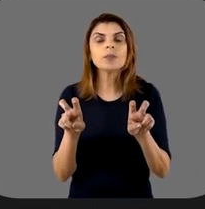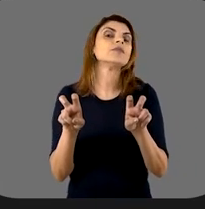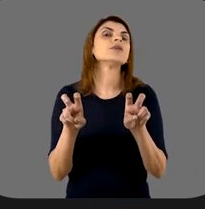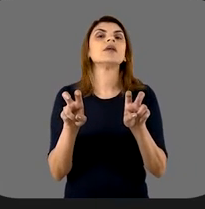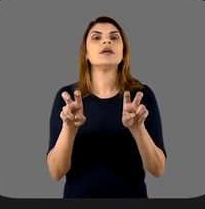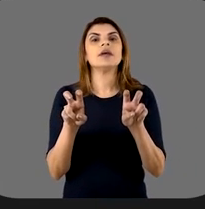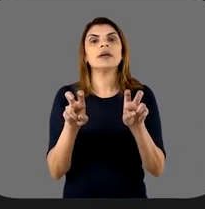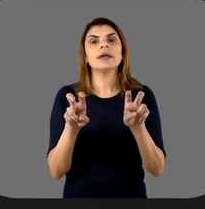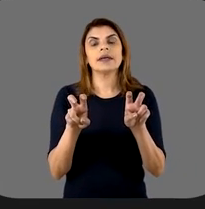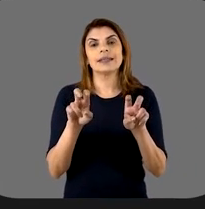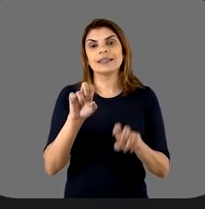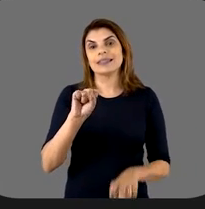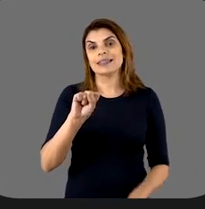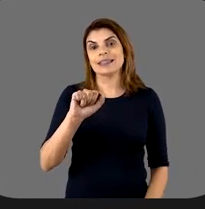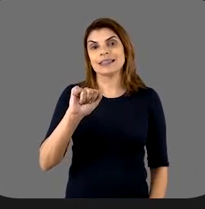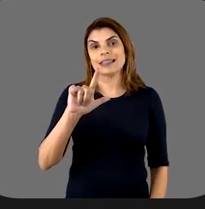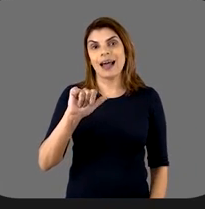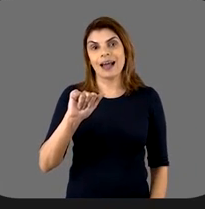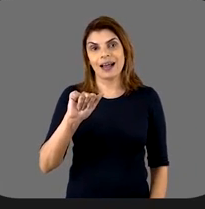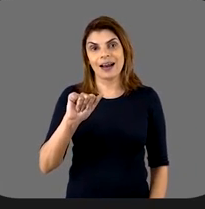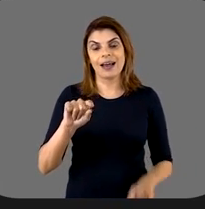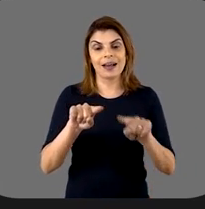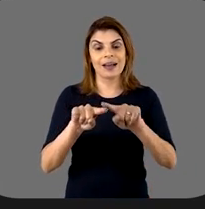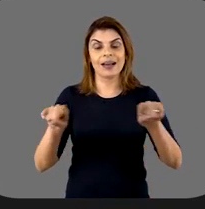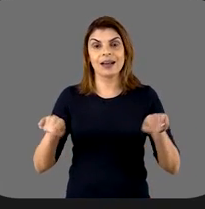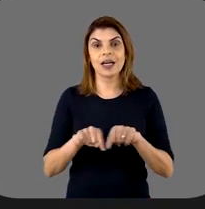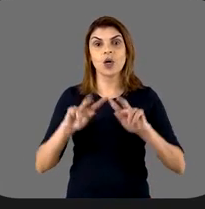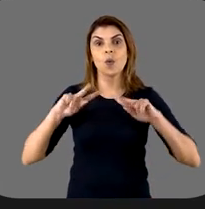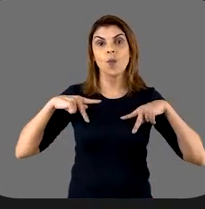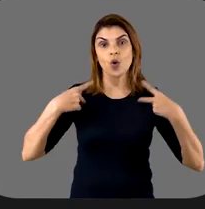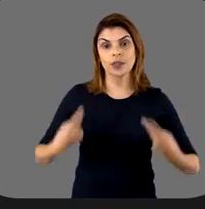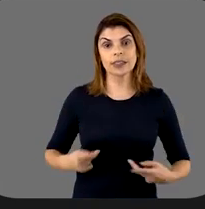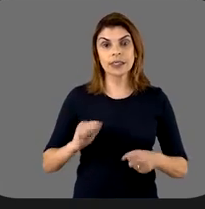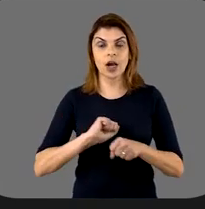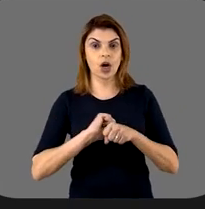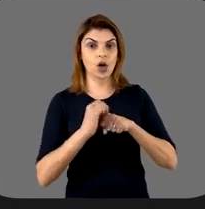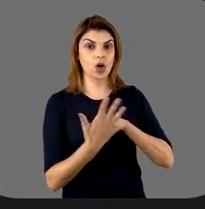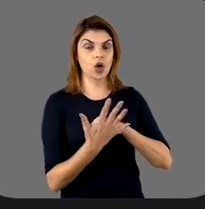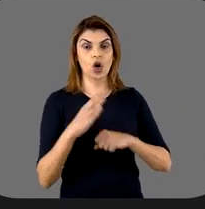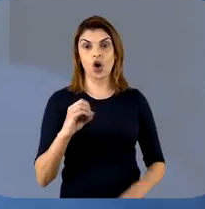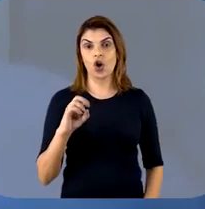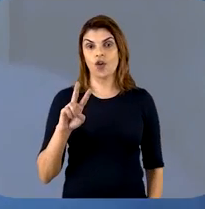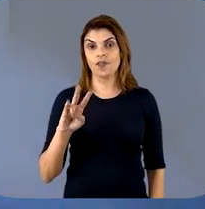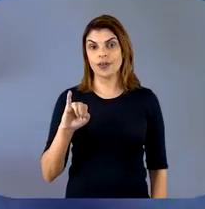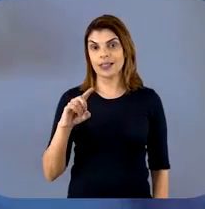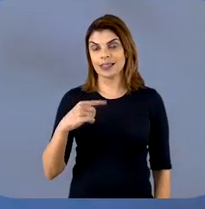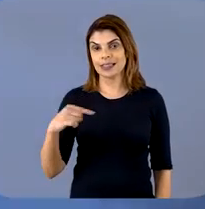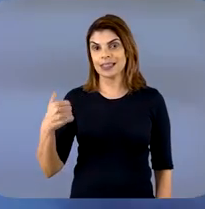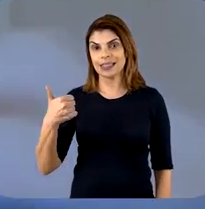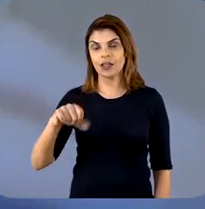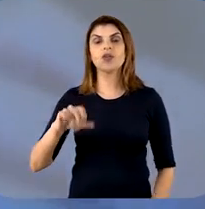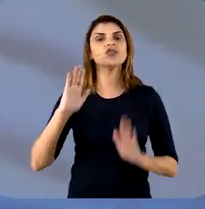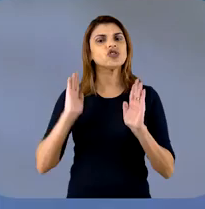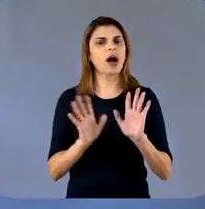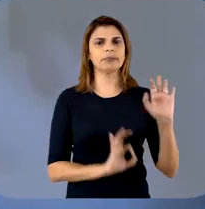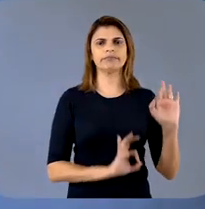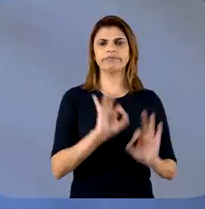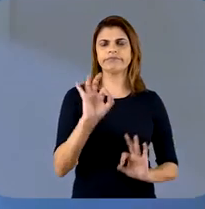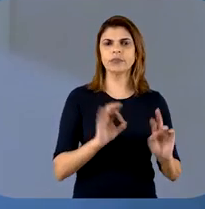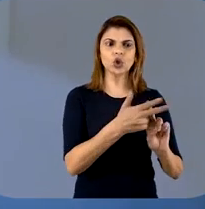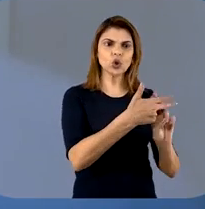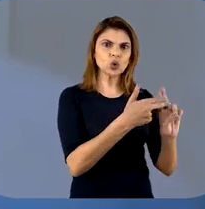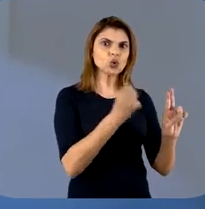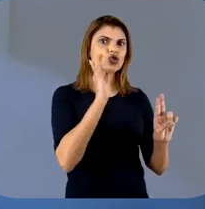sobre sala de imunização para COVID-19, ou seja, eles já estão se preparando, o SUS já está